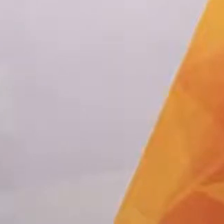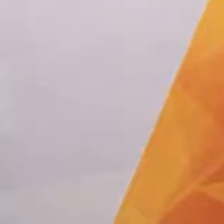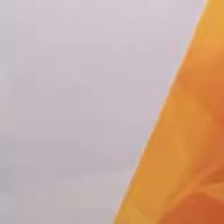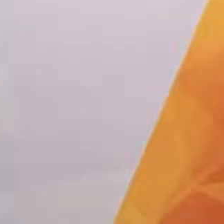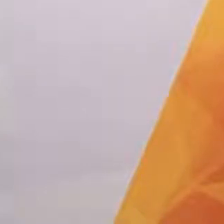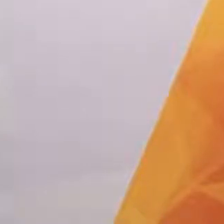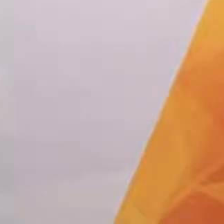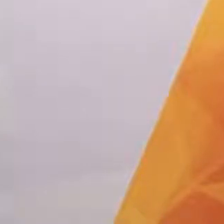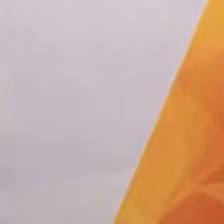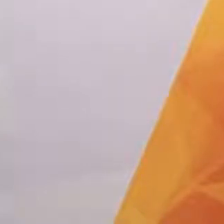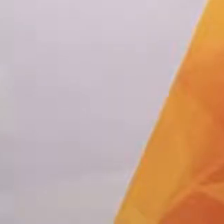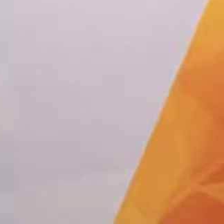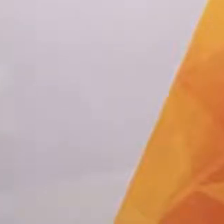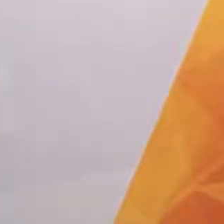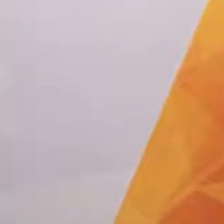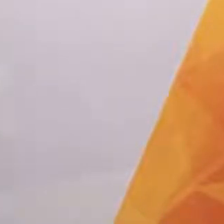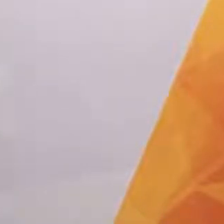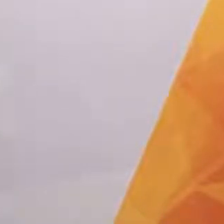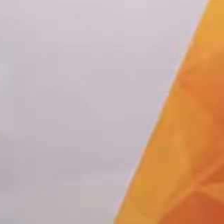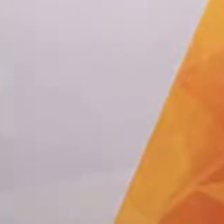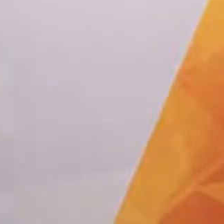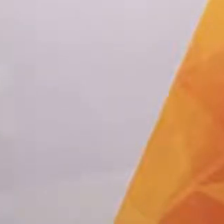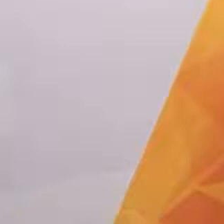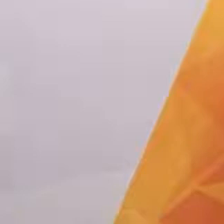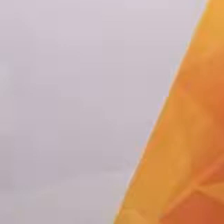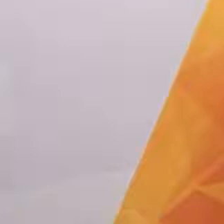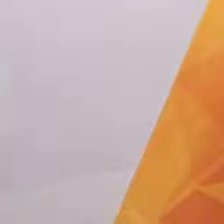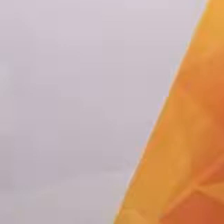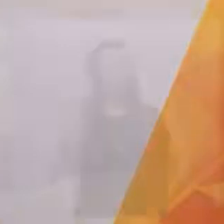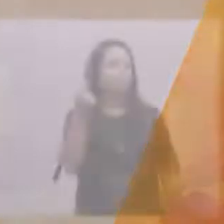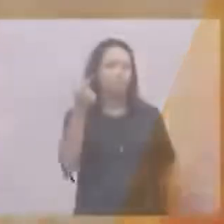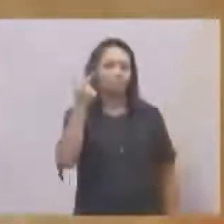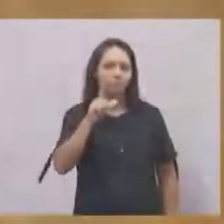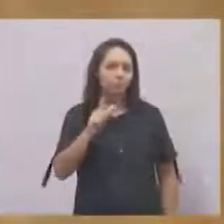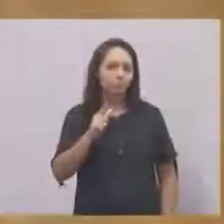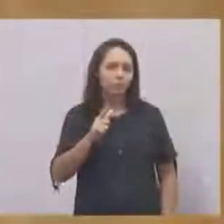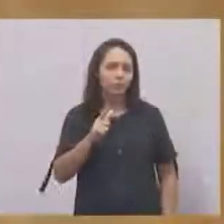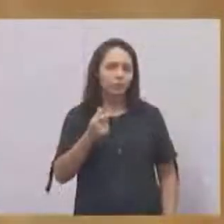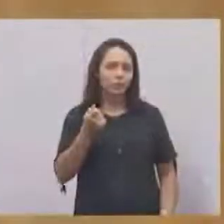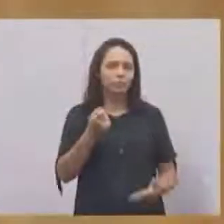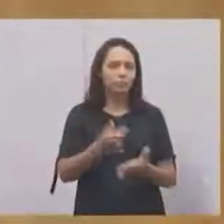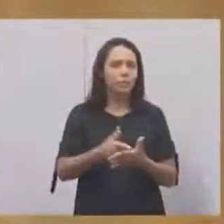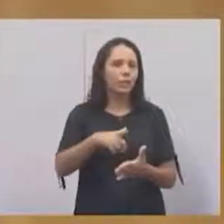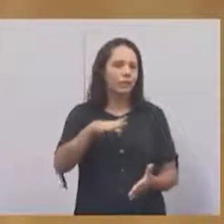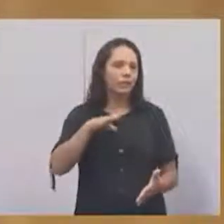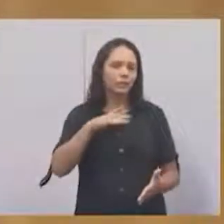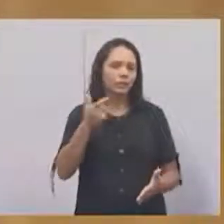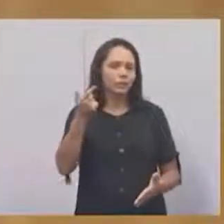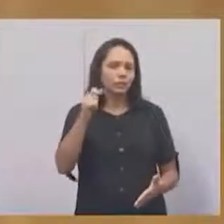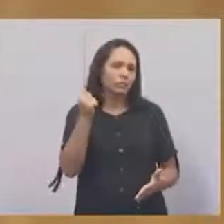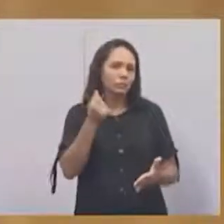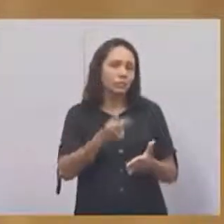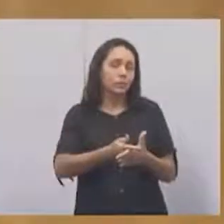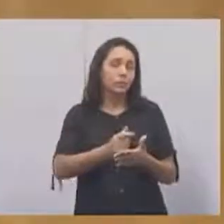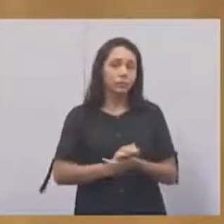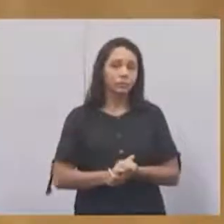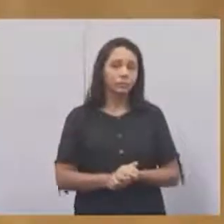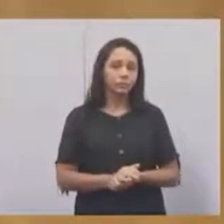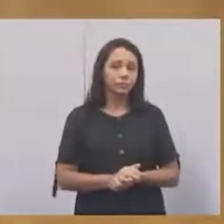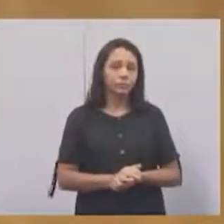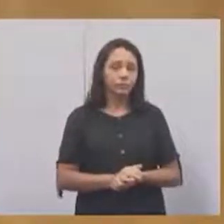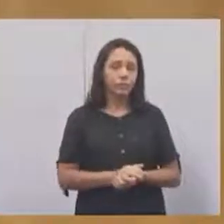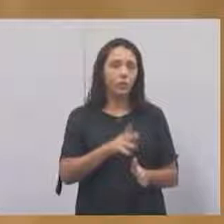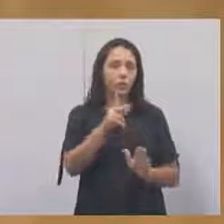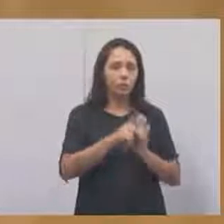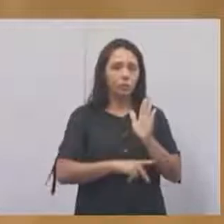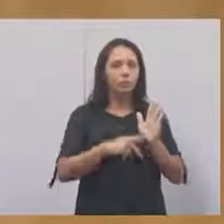não morram de doenças que são fáceis de serem curadas. Acompanhe. Então, acho importante a propositura desse projeto e dizer